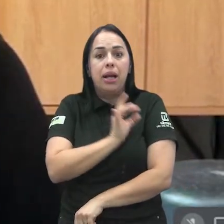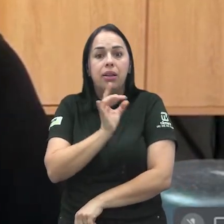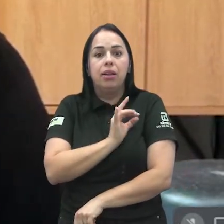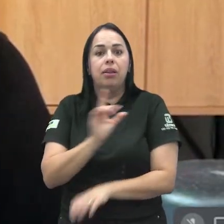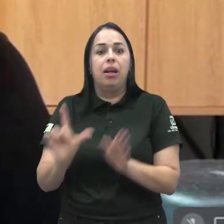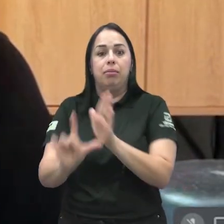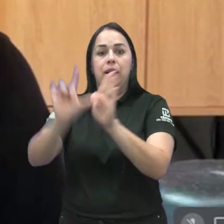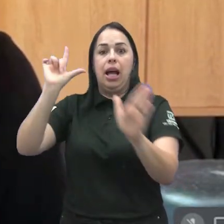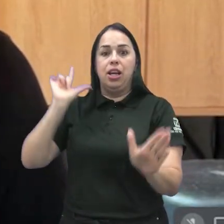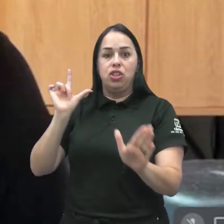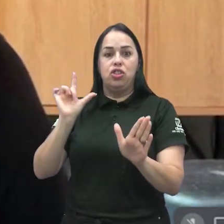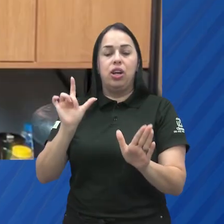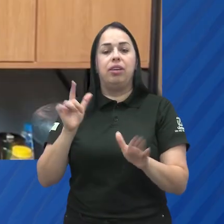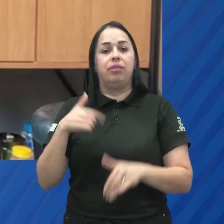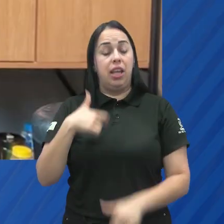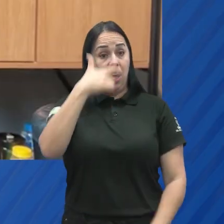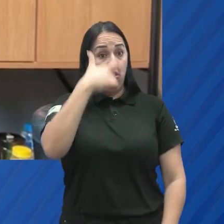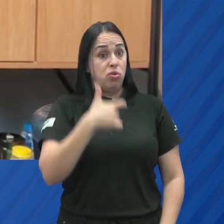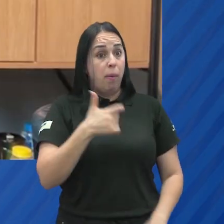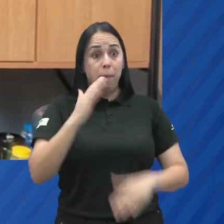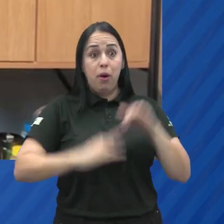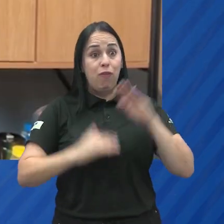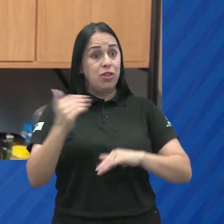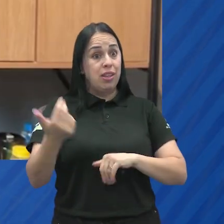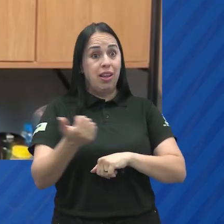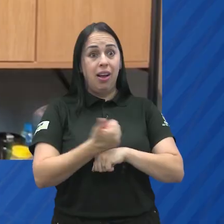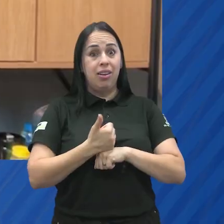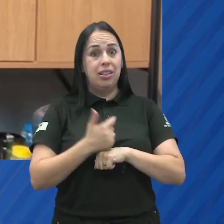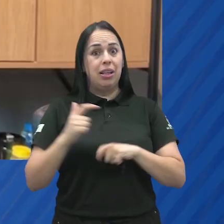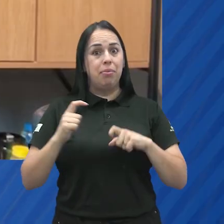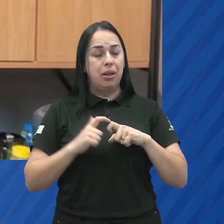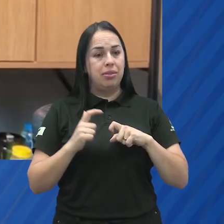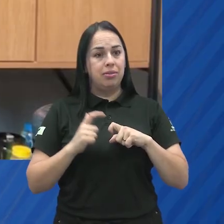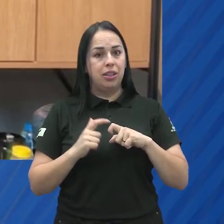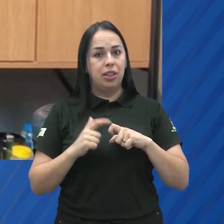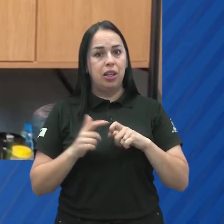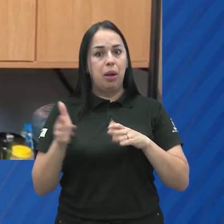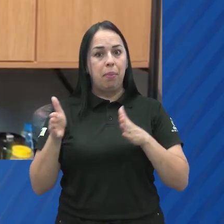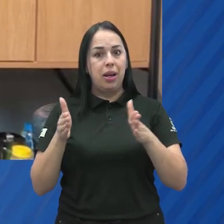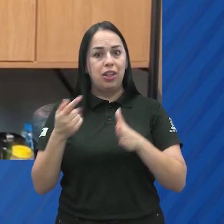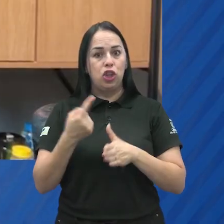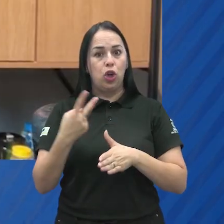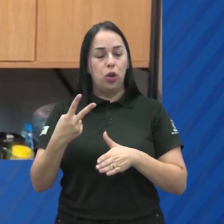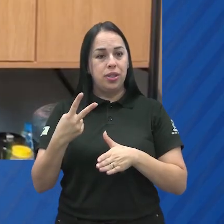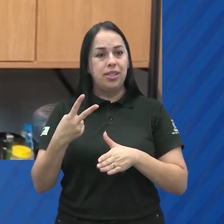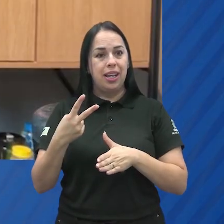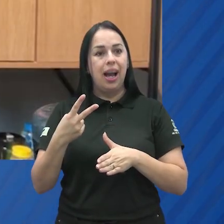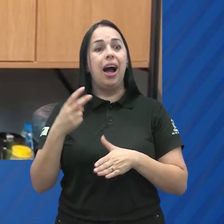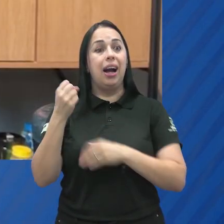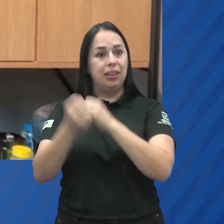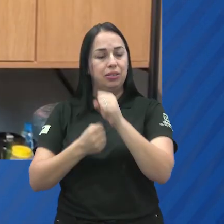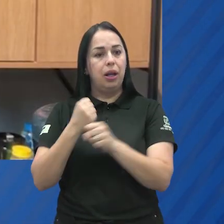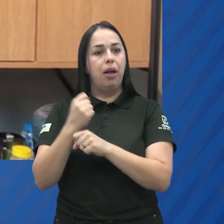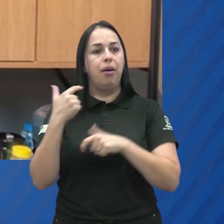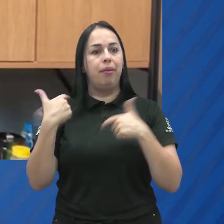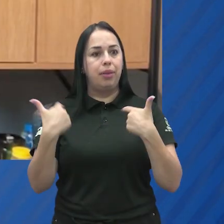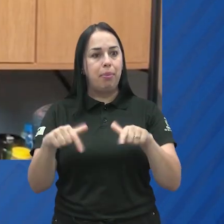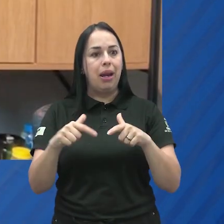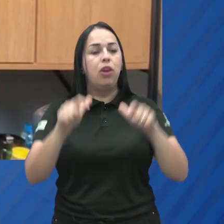acontecesse e decidiu se prevenir. Eu sou médico e durante 12 anos eu trabalhei numa sala de